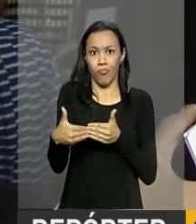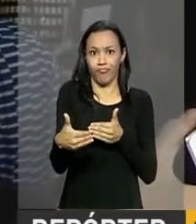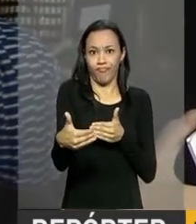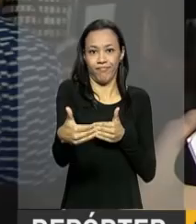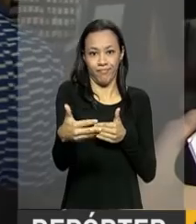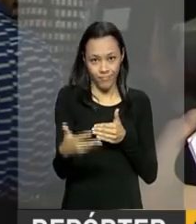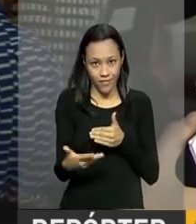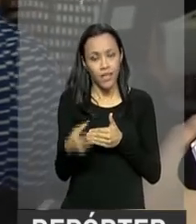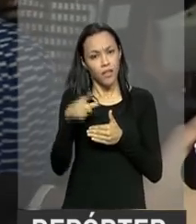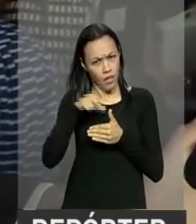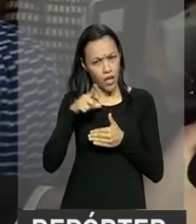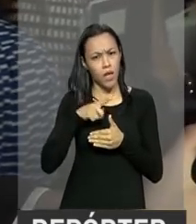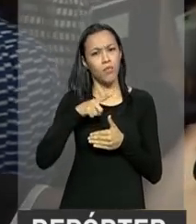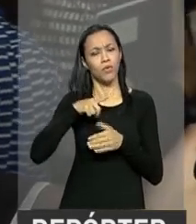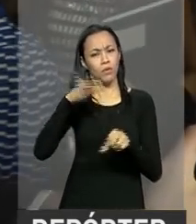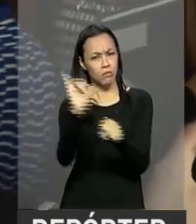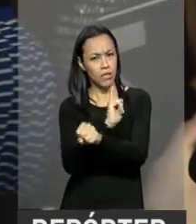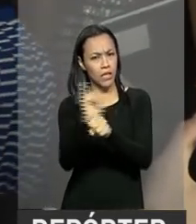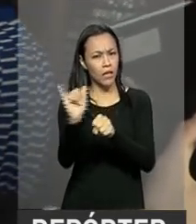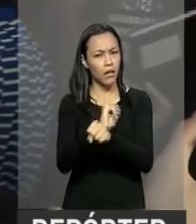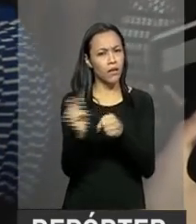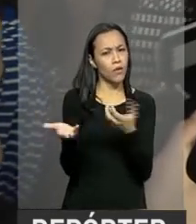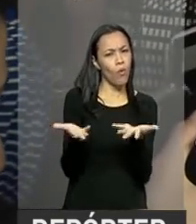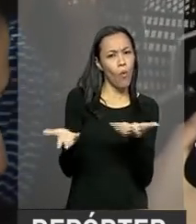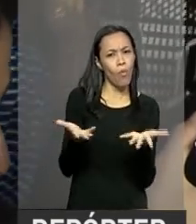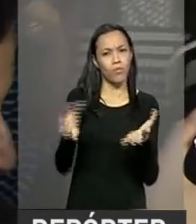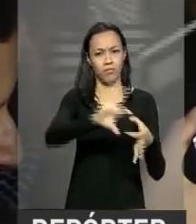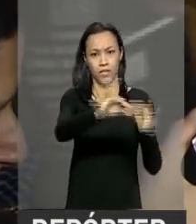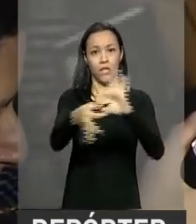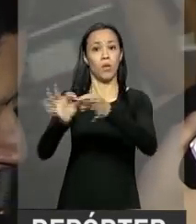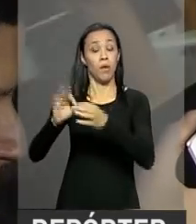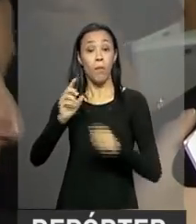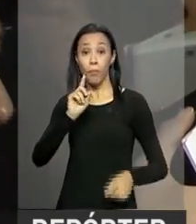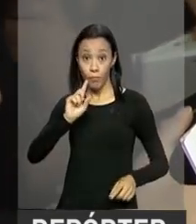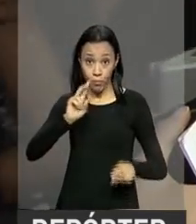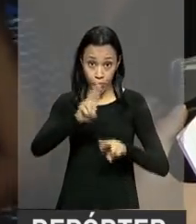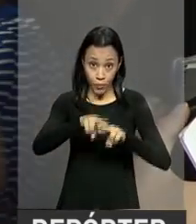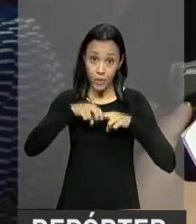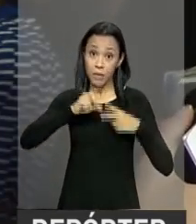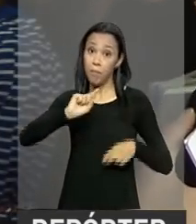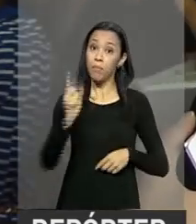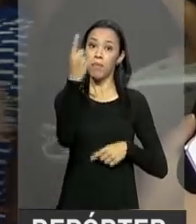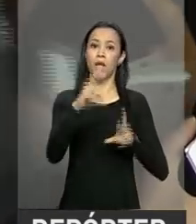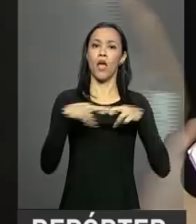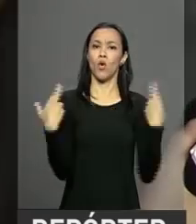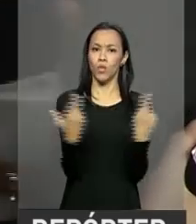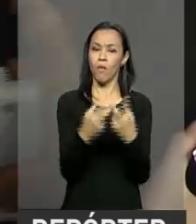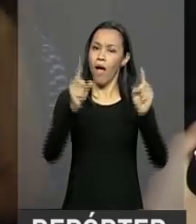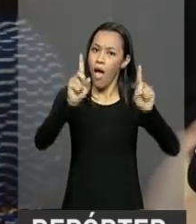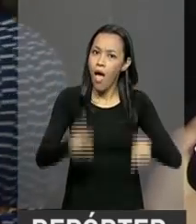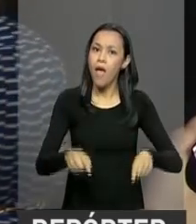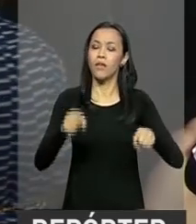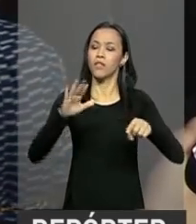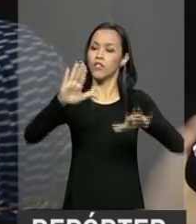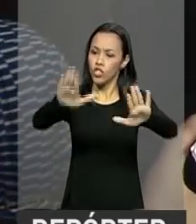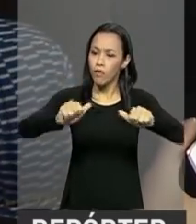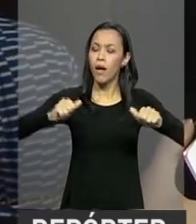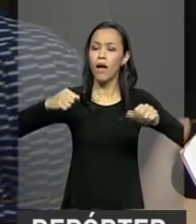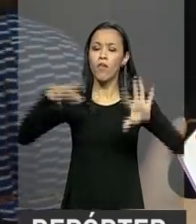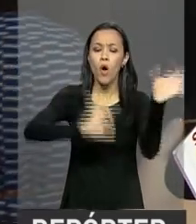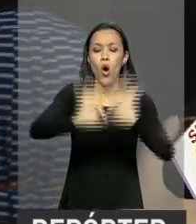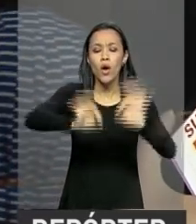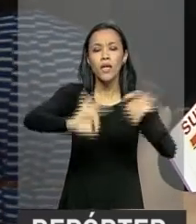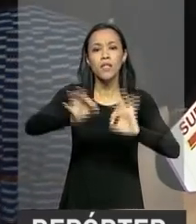papel estratégico na realização das Olimpíadas. Por isso, a minha primeira reunião será exatamente para tomar pé, elaborar um relatório ao